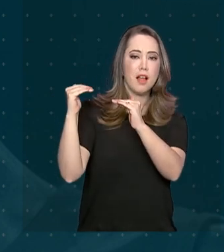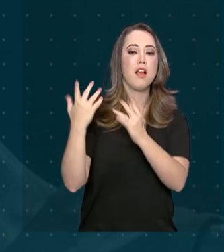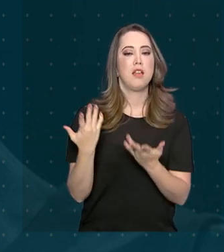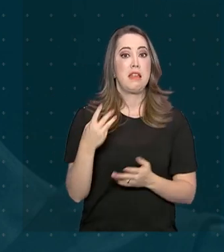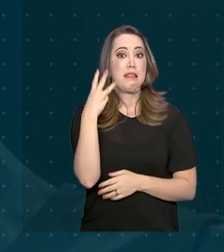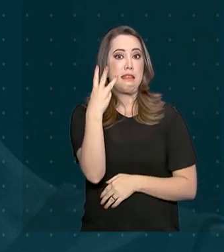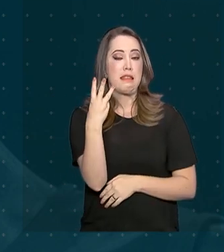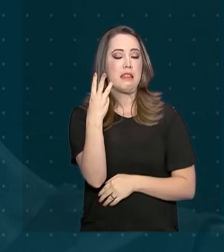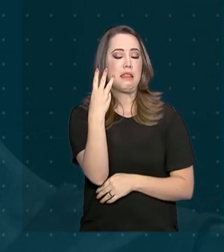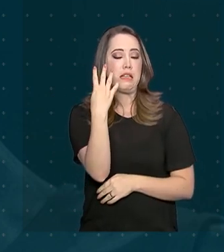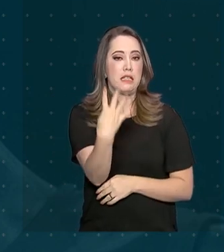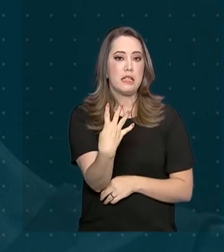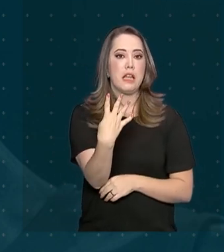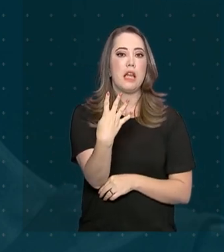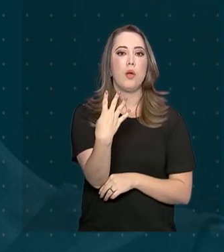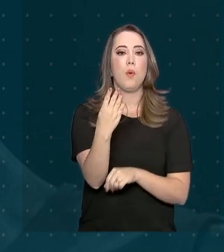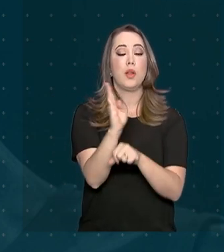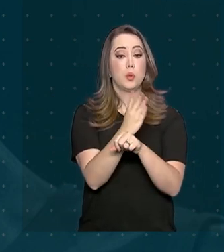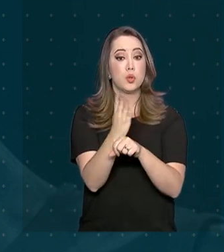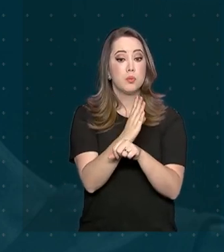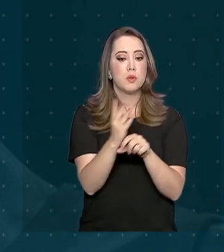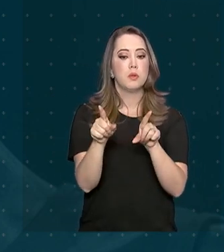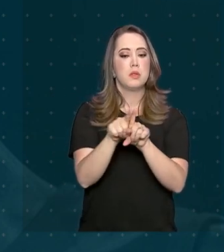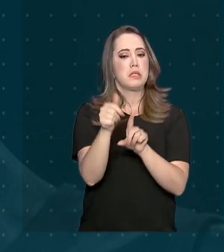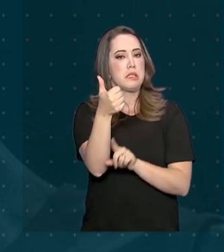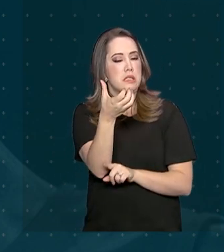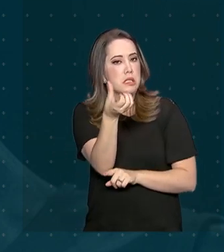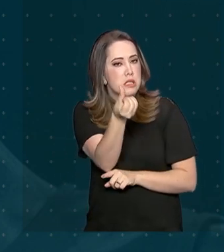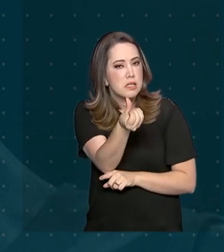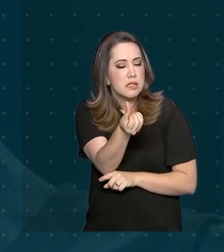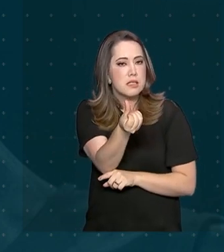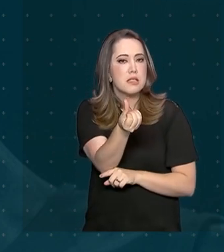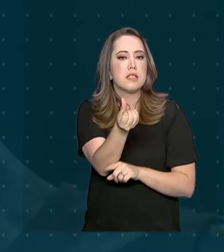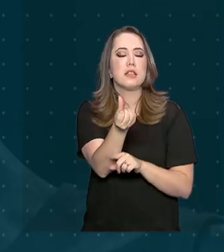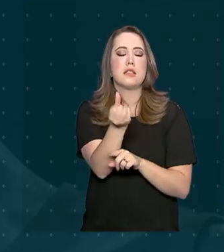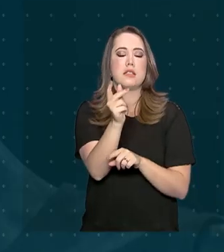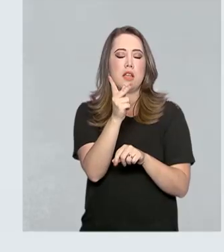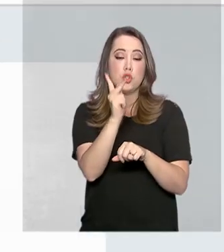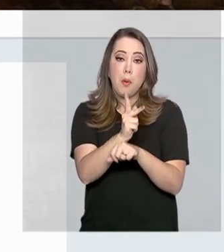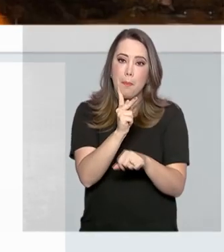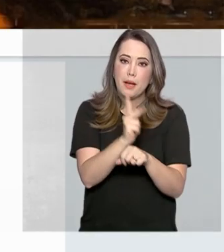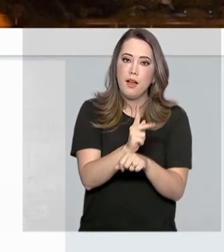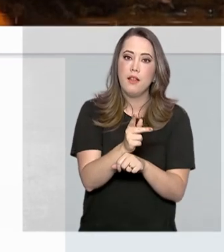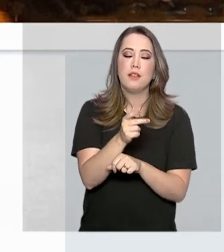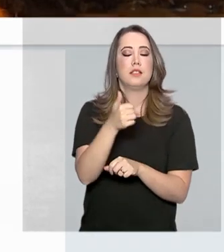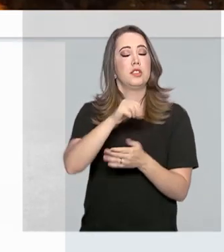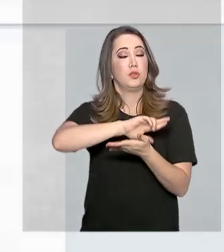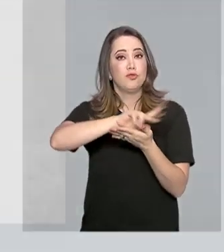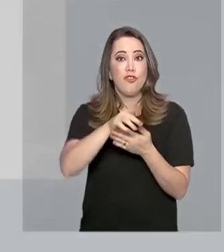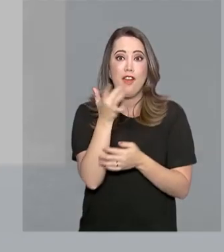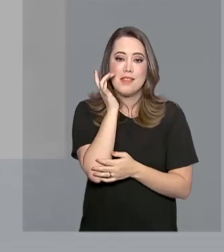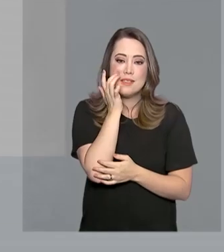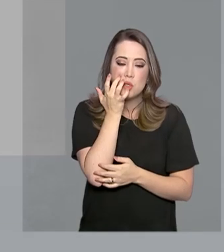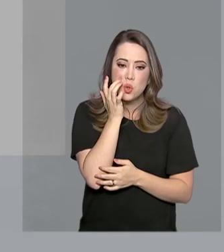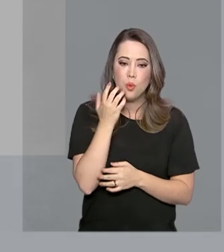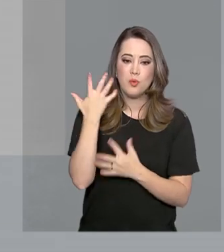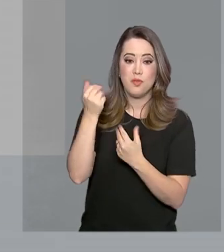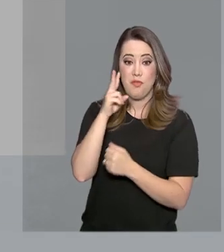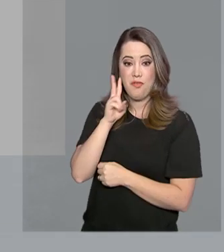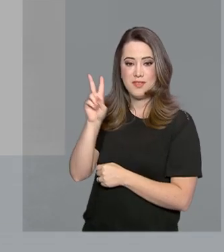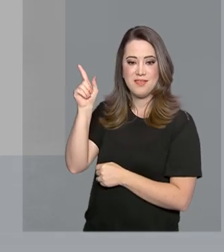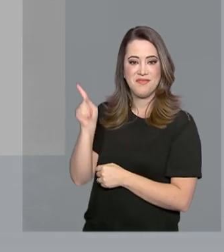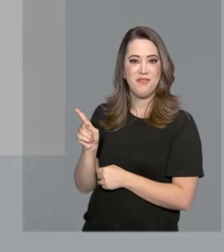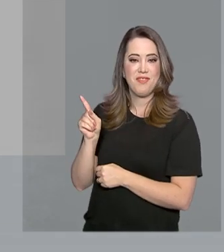de bronze, 16 de prata e 22 de ouro. A chuva de medalhas mereceu um poste do ministro da cidadania